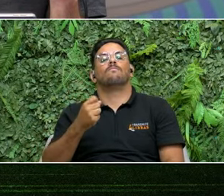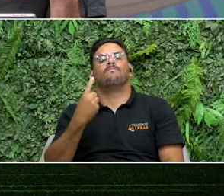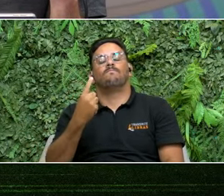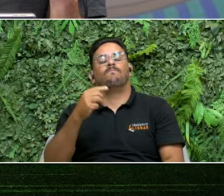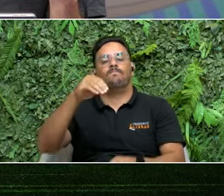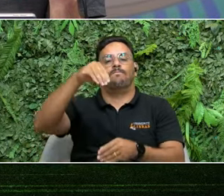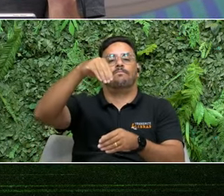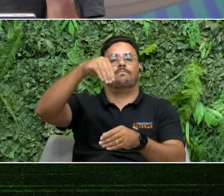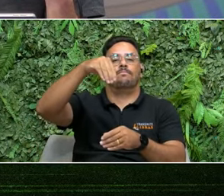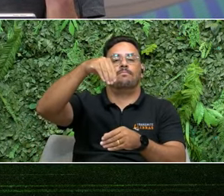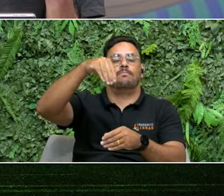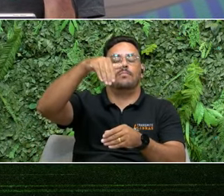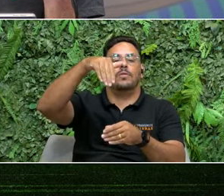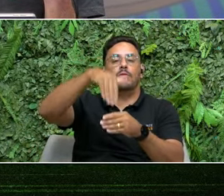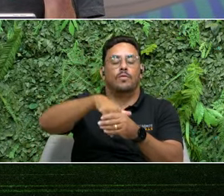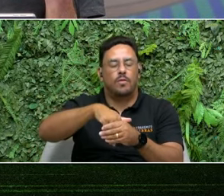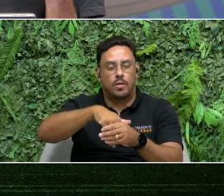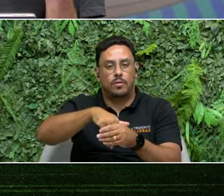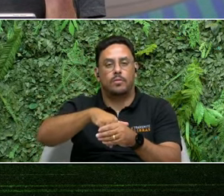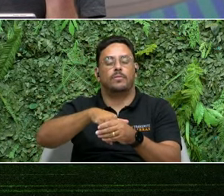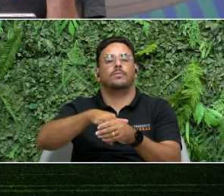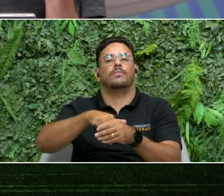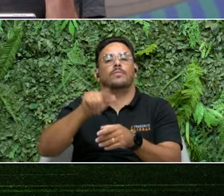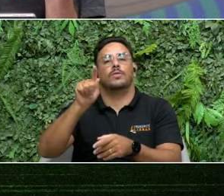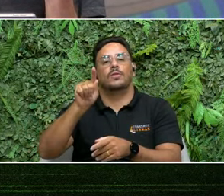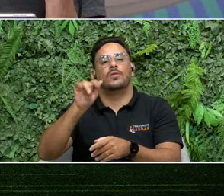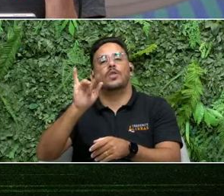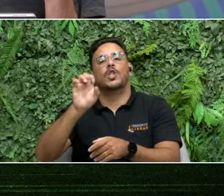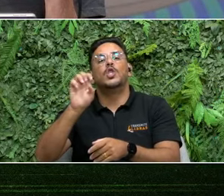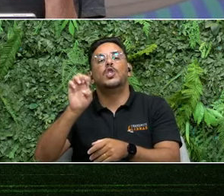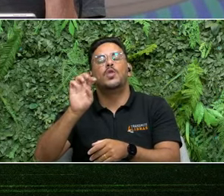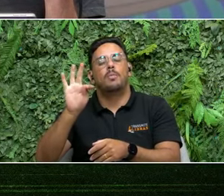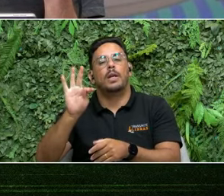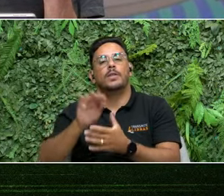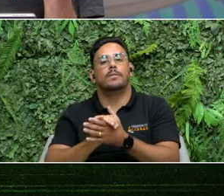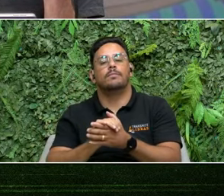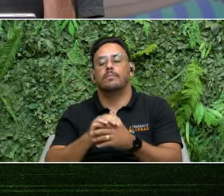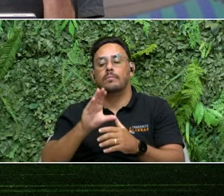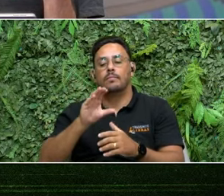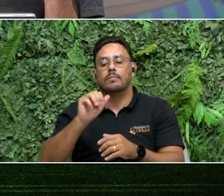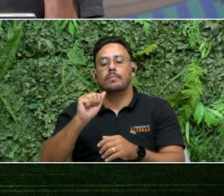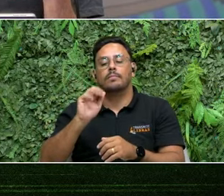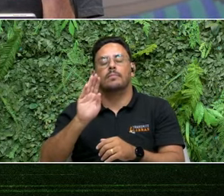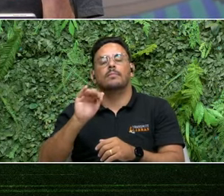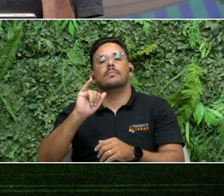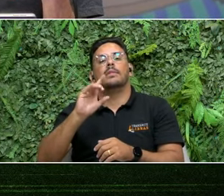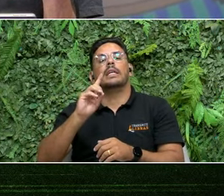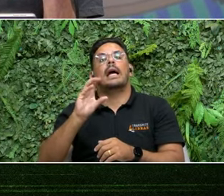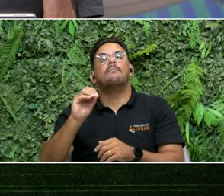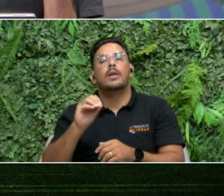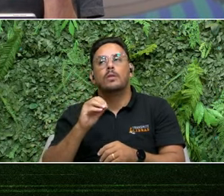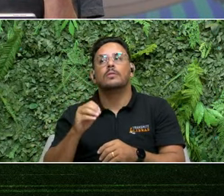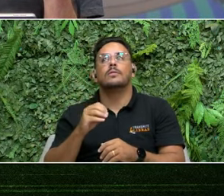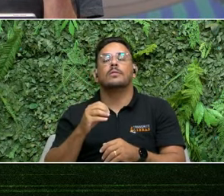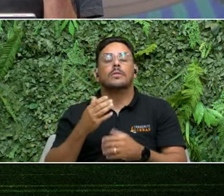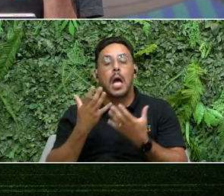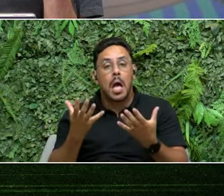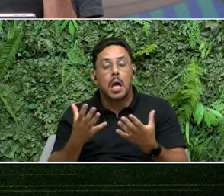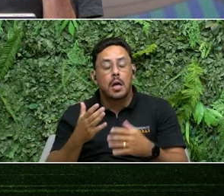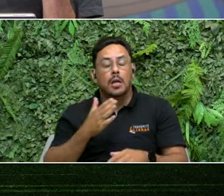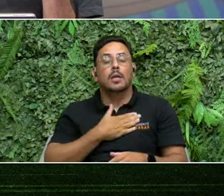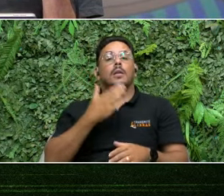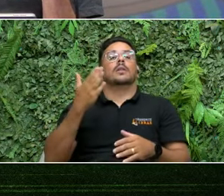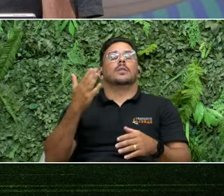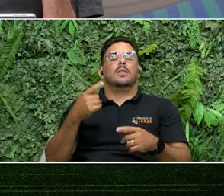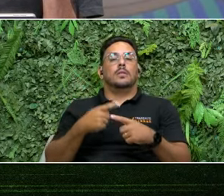o voto de Gilbert camps Mateus Pereira e eh fala cabido já que você mostrou tanta surpresa aí agora